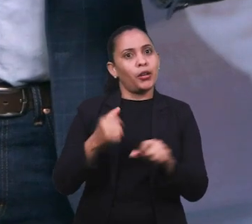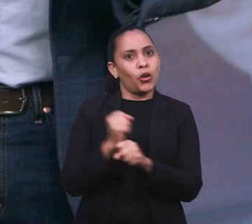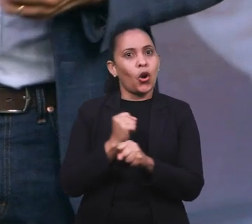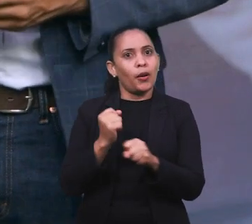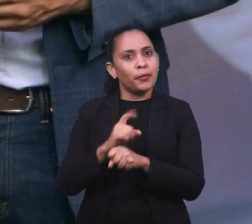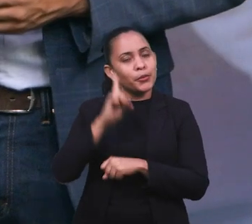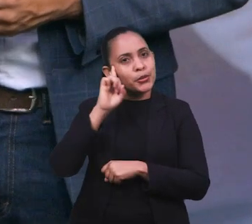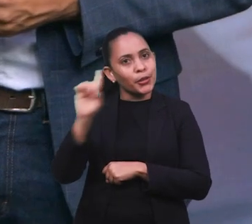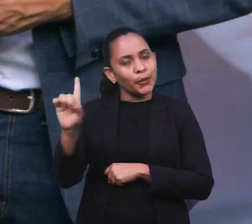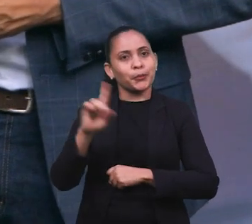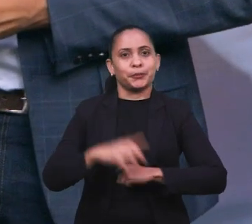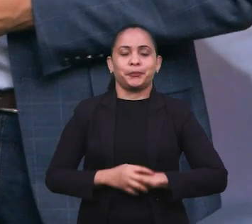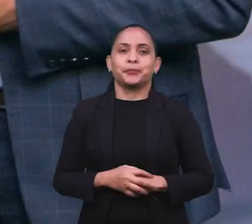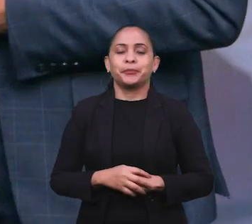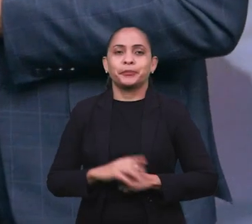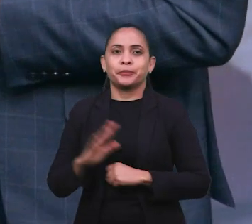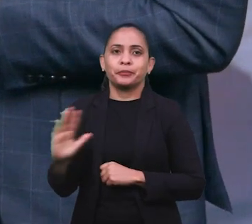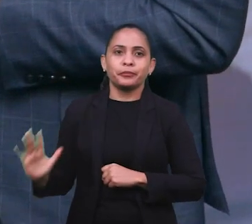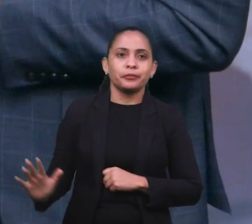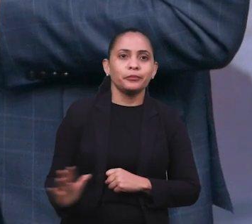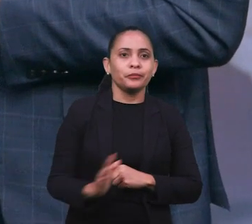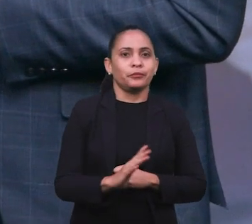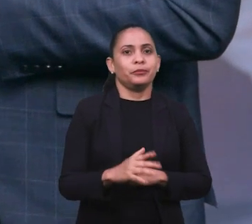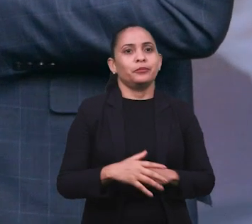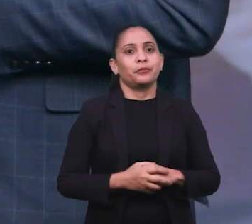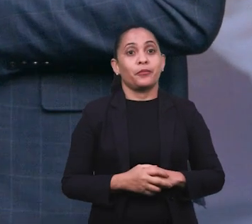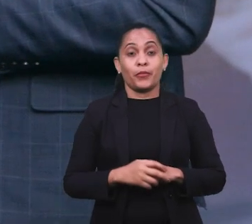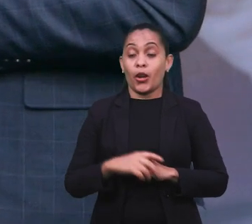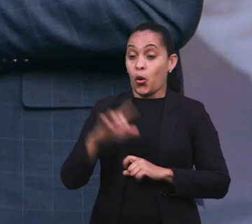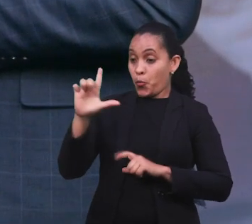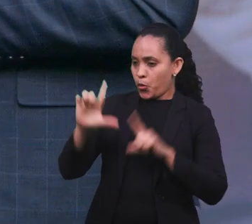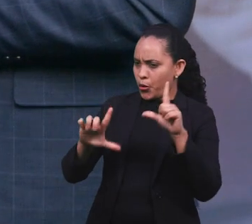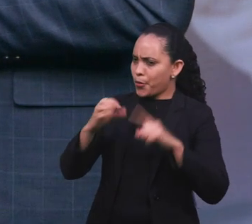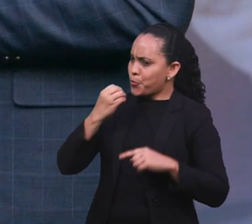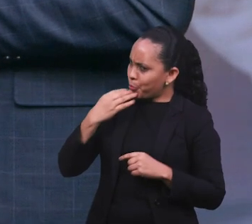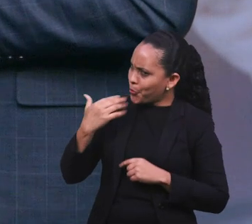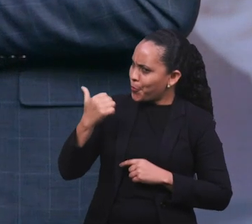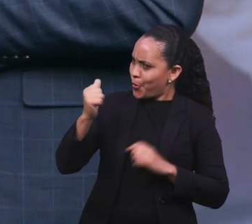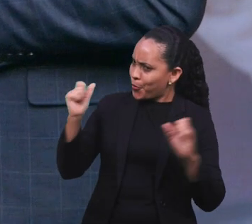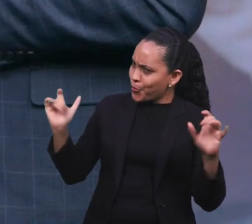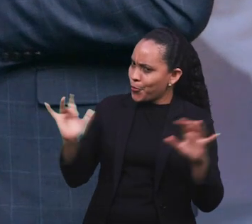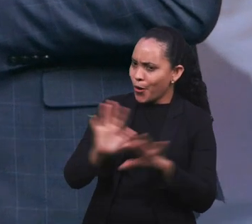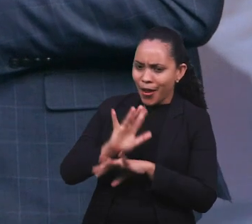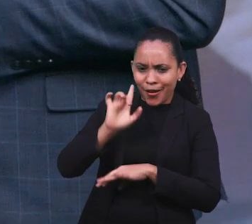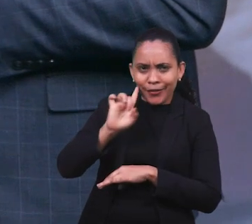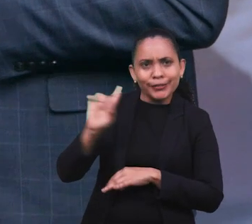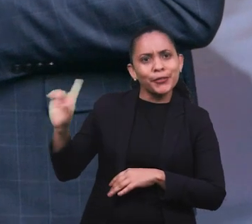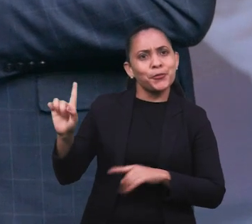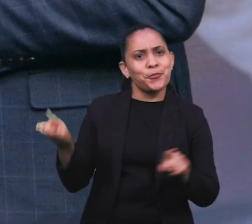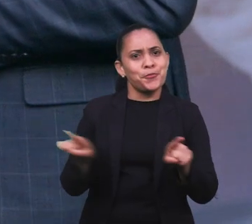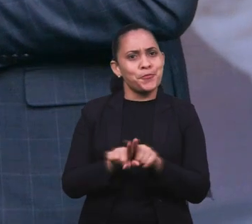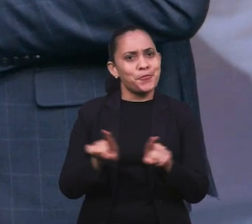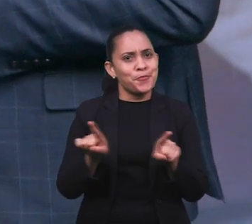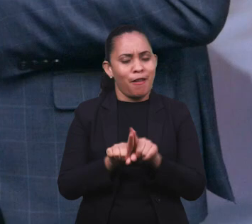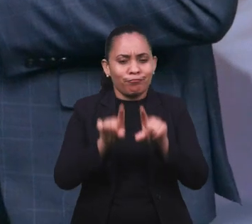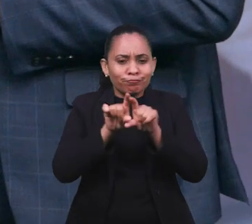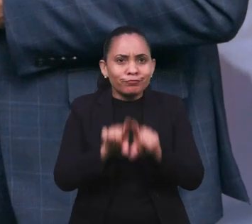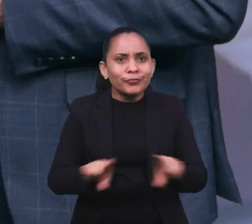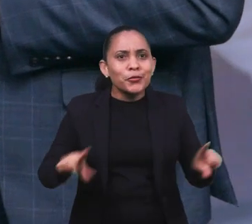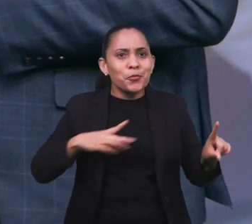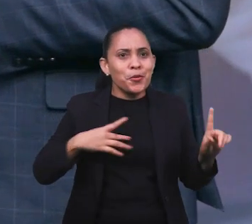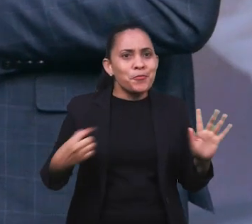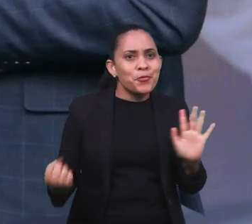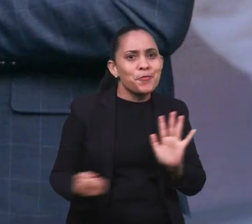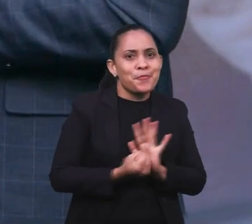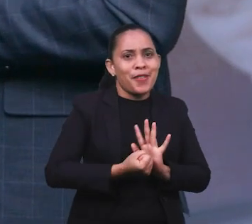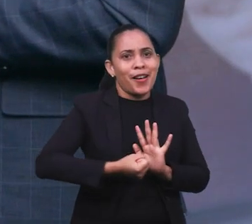Senhor enquanto estudavam para concursos, tudo bem? Programa muito bom, glória a Deus. O irmão deixou aqui um versículo muito